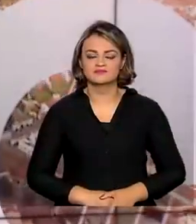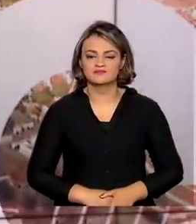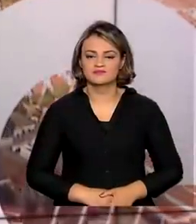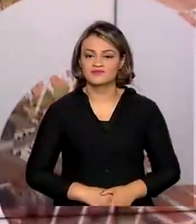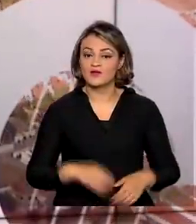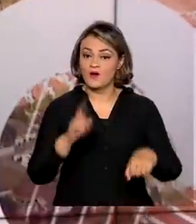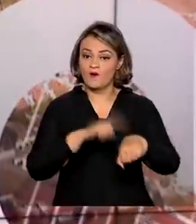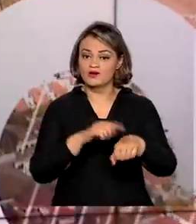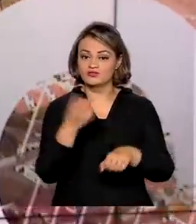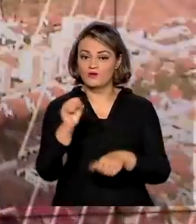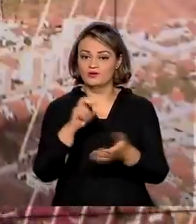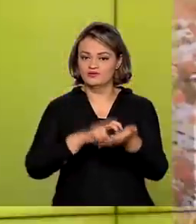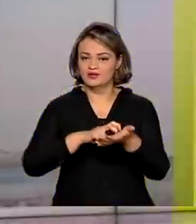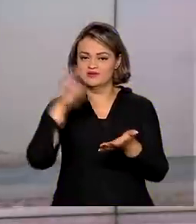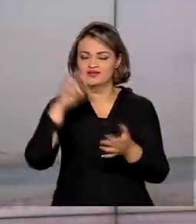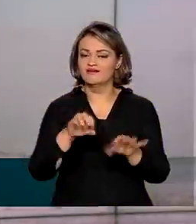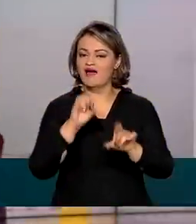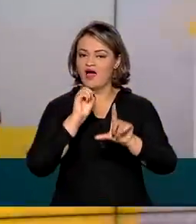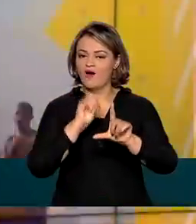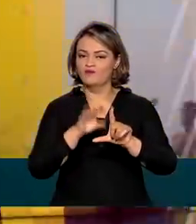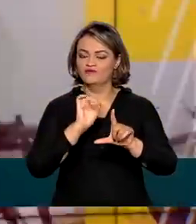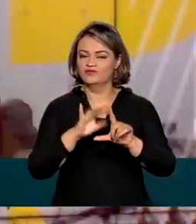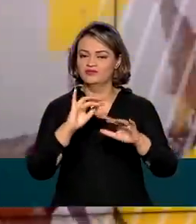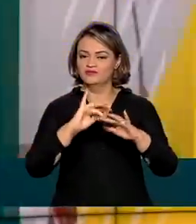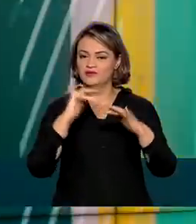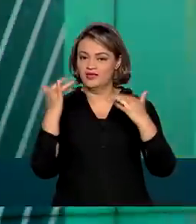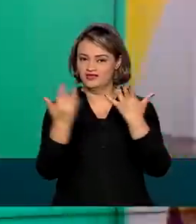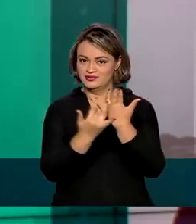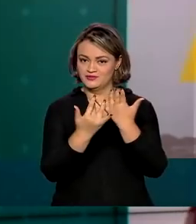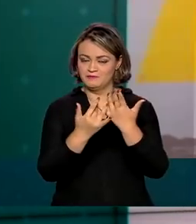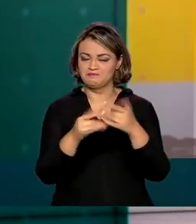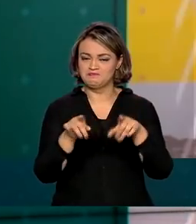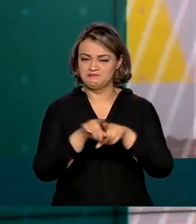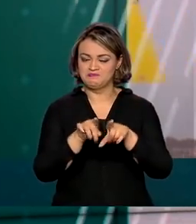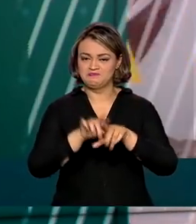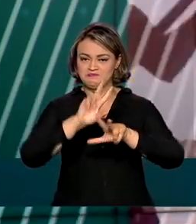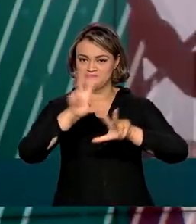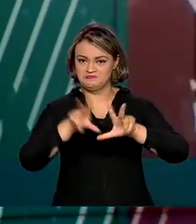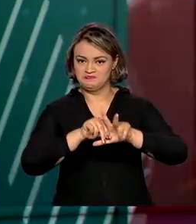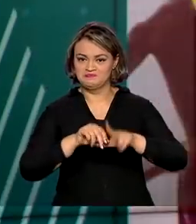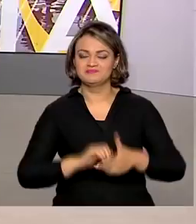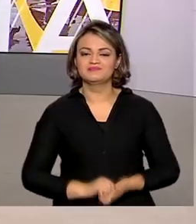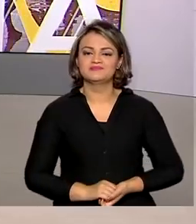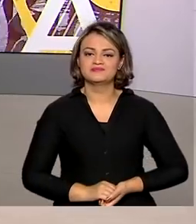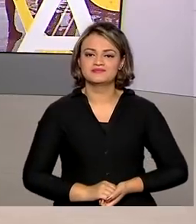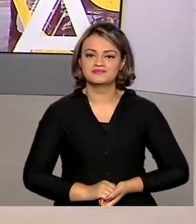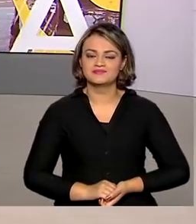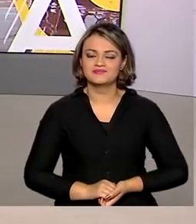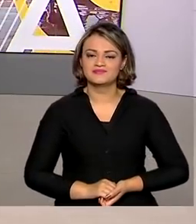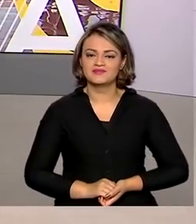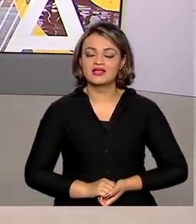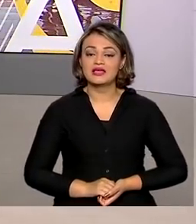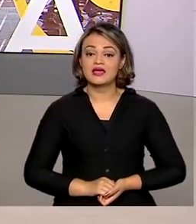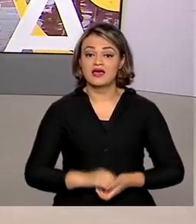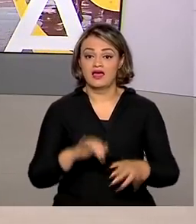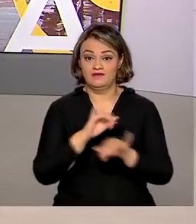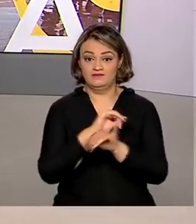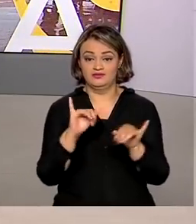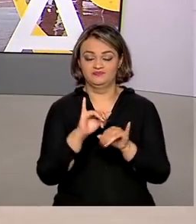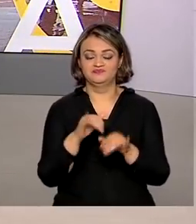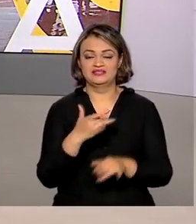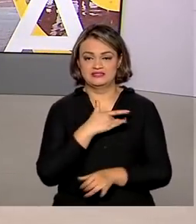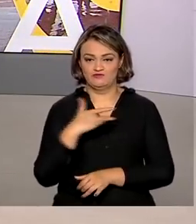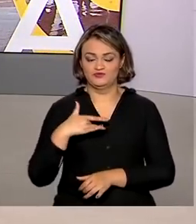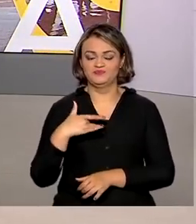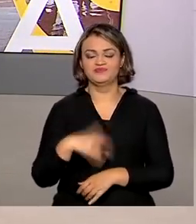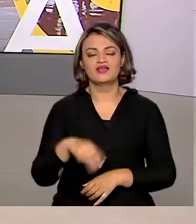e agora são 8 horas estamos ao vivo pela TV Brasil E também pelas redes sociais começamos falando de saúde